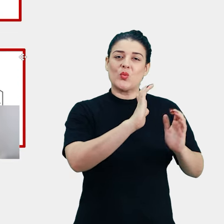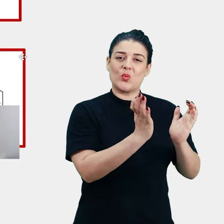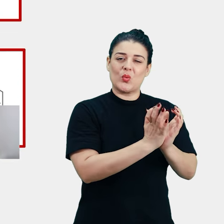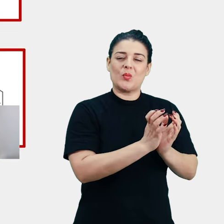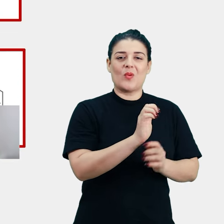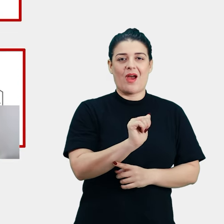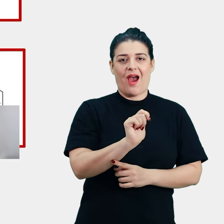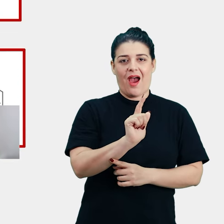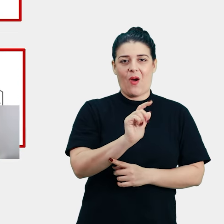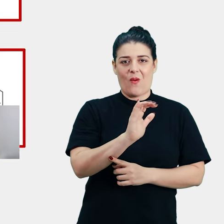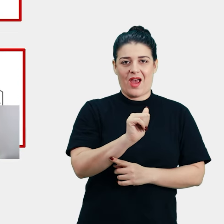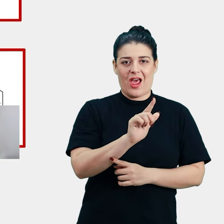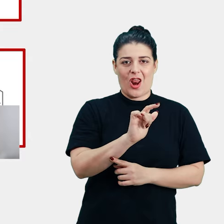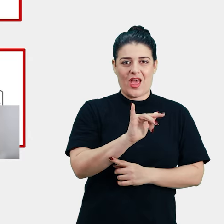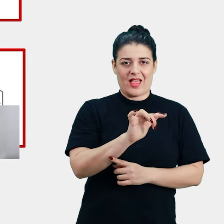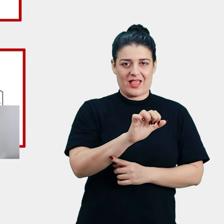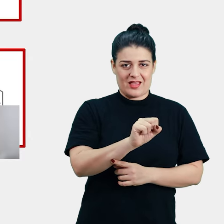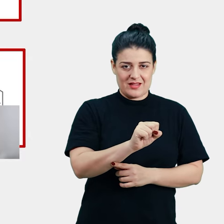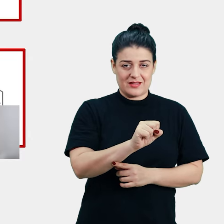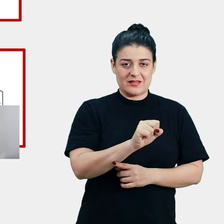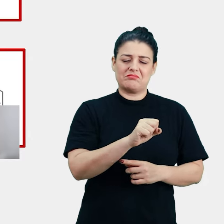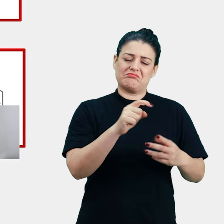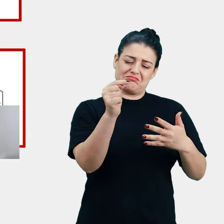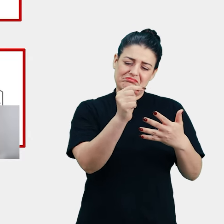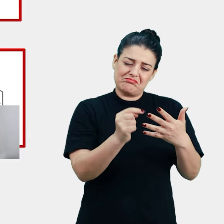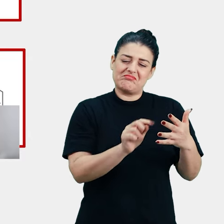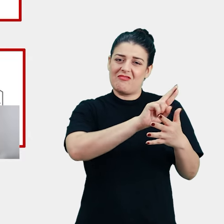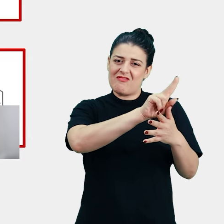tá? Aqui nós temos os alcaloides aporfínicos,